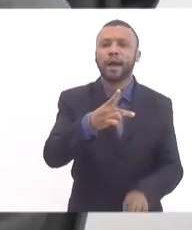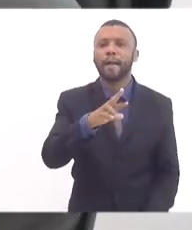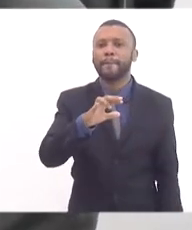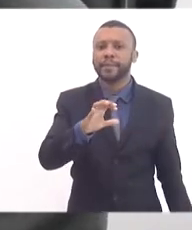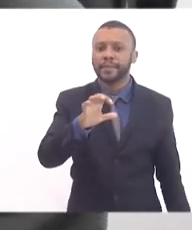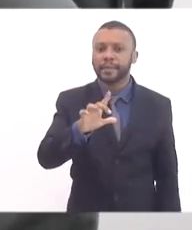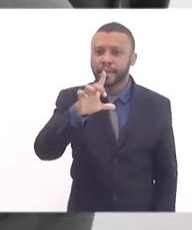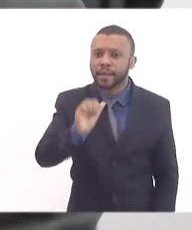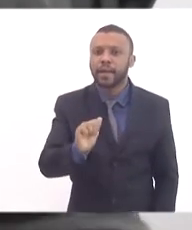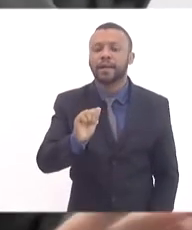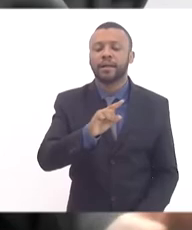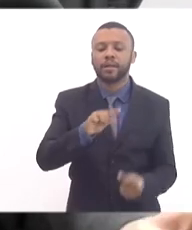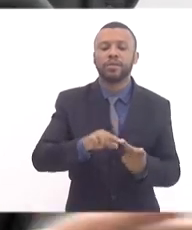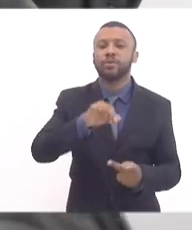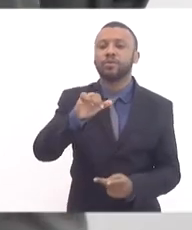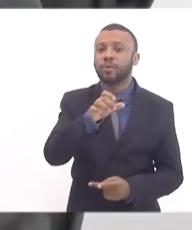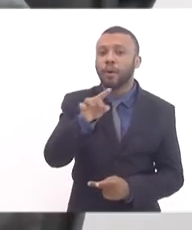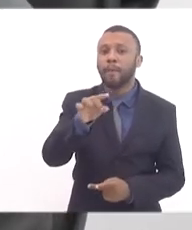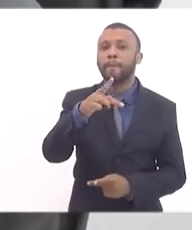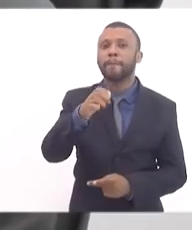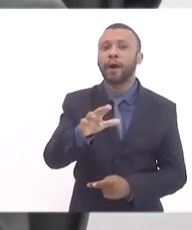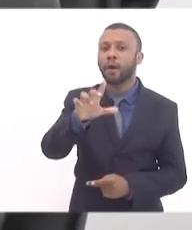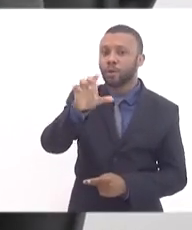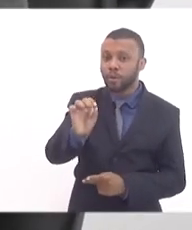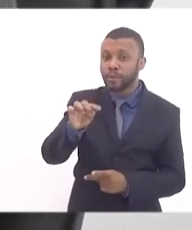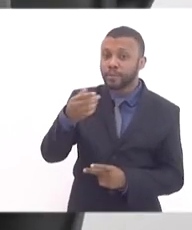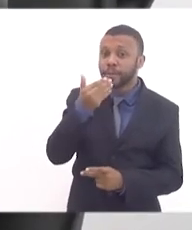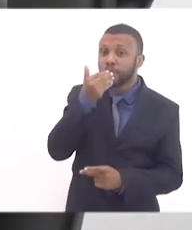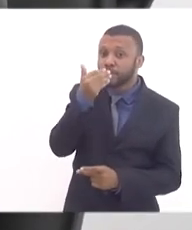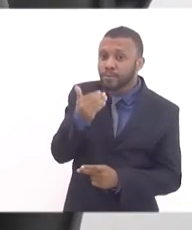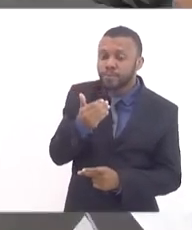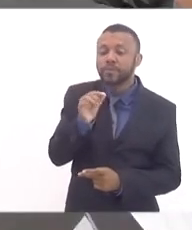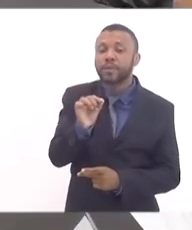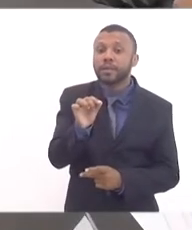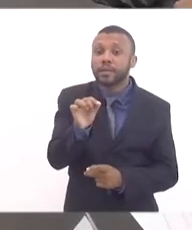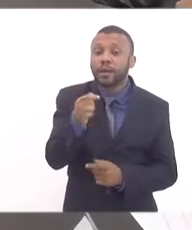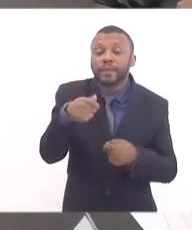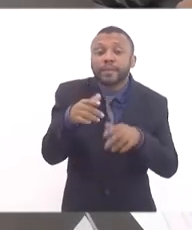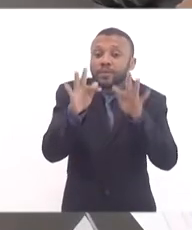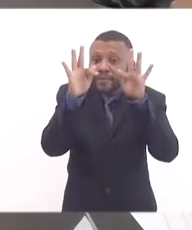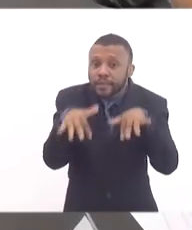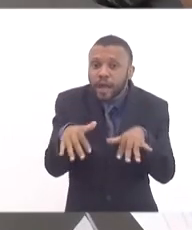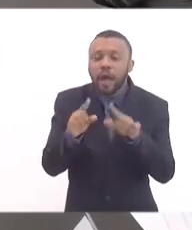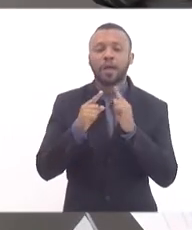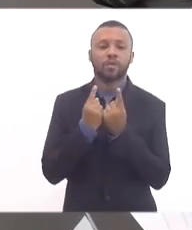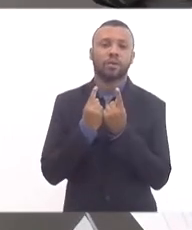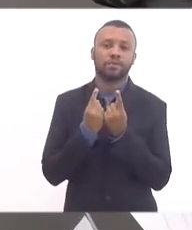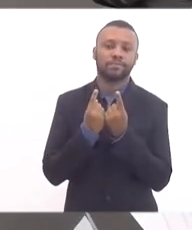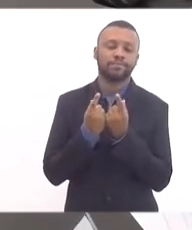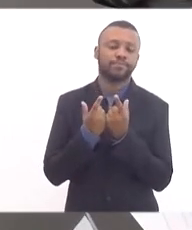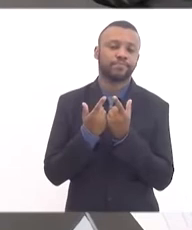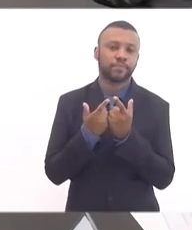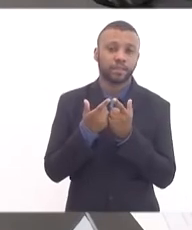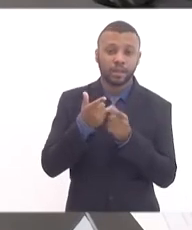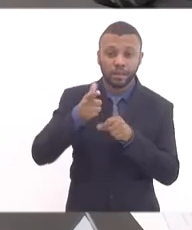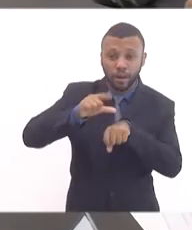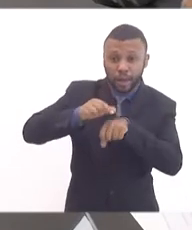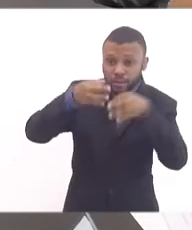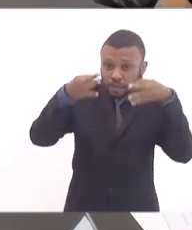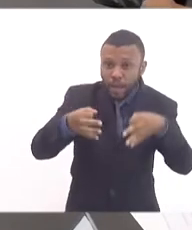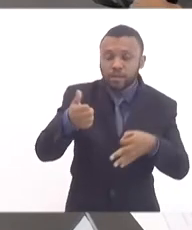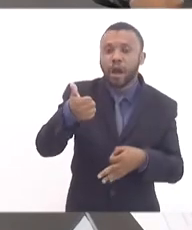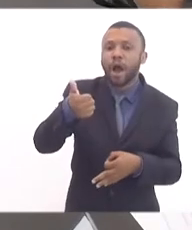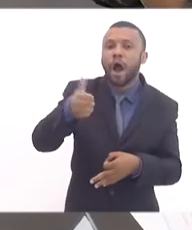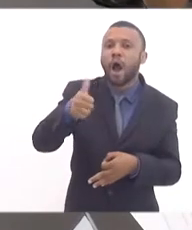Paulo depois tá pedindo Aquilo é que eu tenho que terminar as 11:30 por